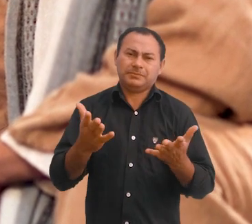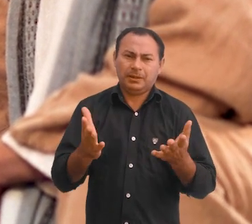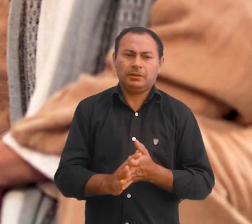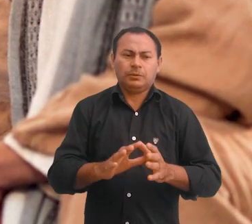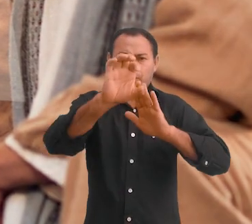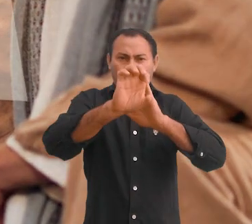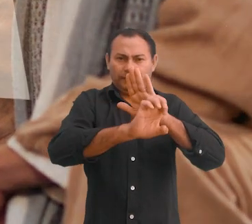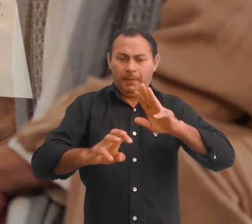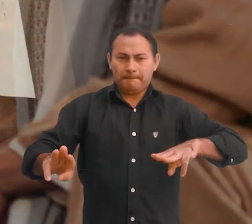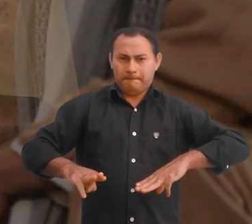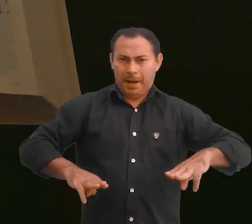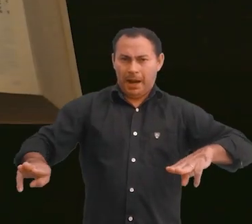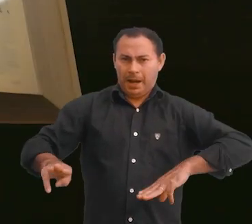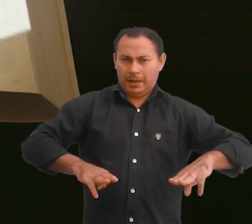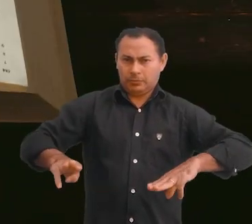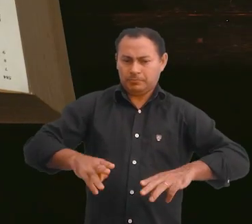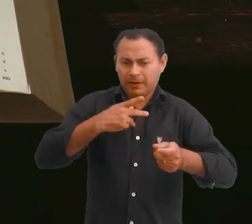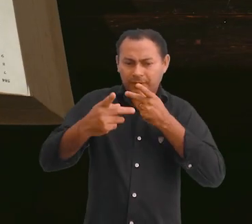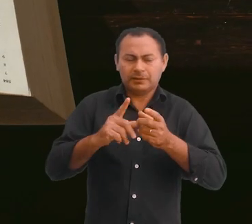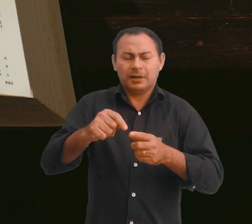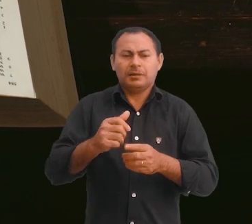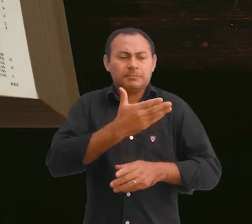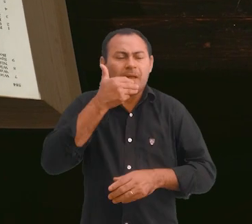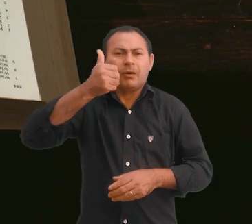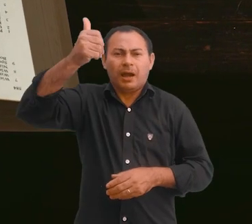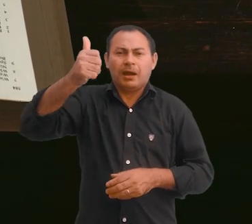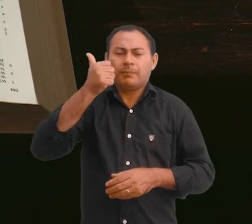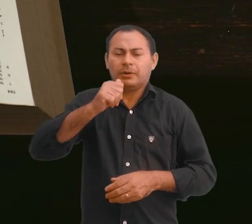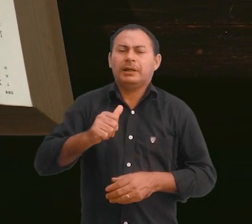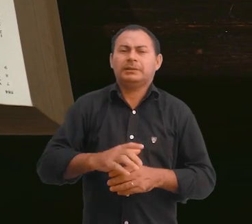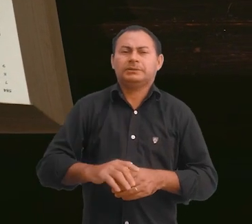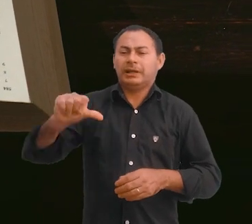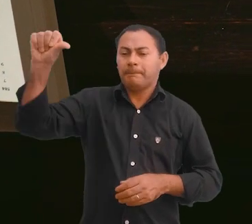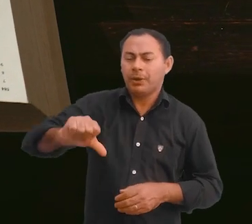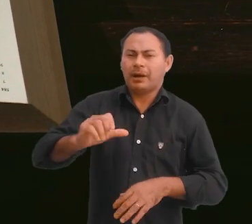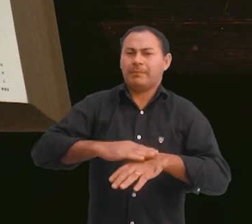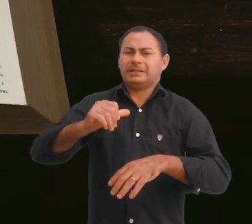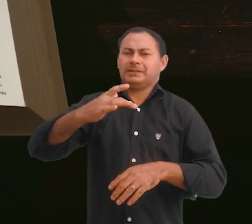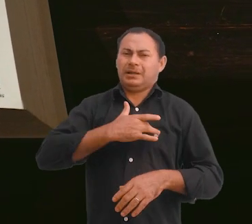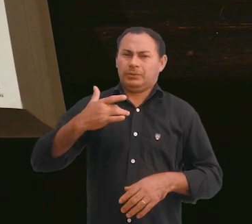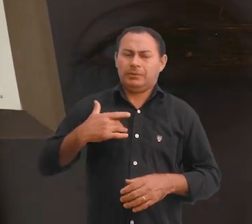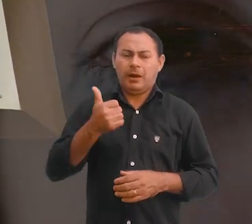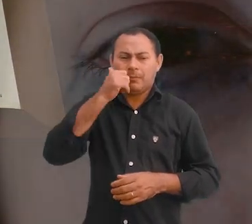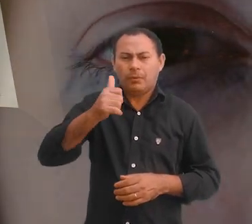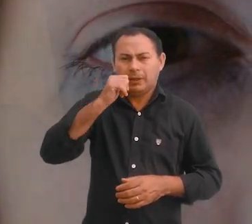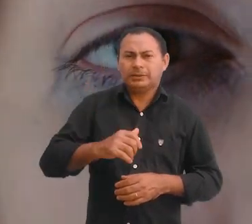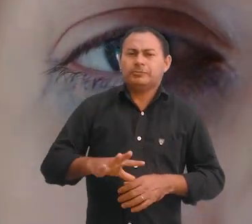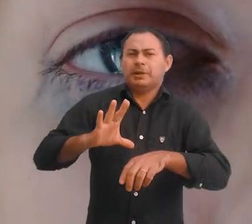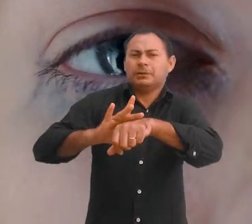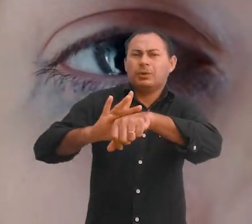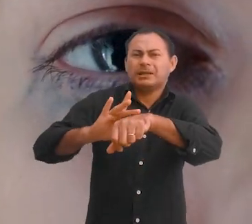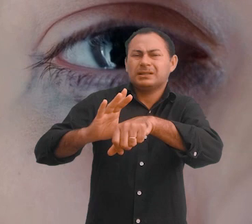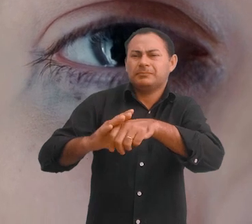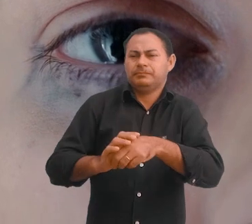mesmo. No seu evangelho, Marcos chega a comentar que ao invés de melhorar, a mulher tinha piorado. Aquela mulher